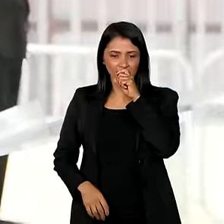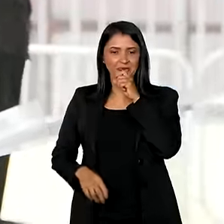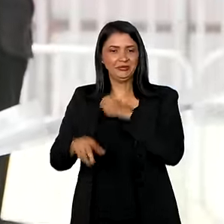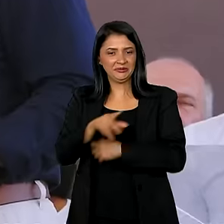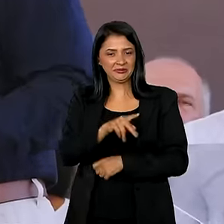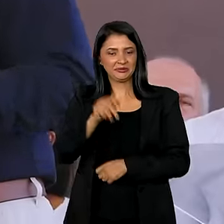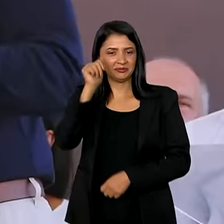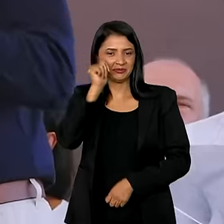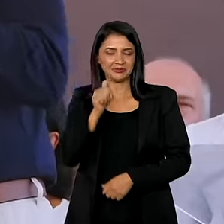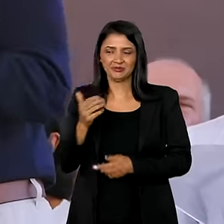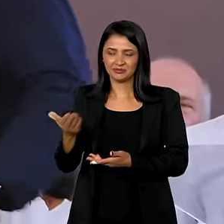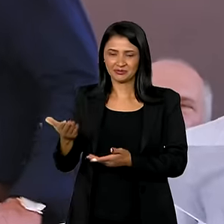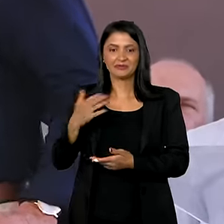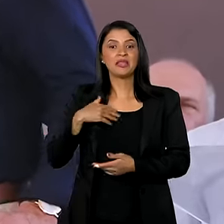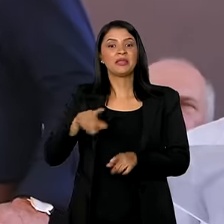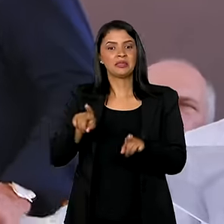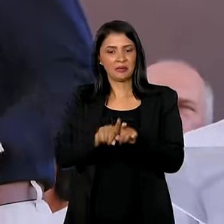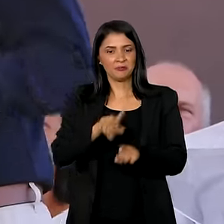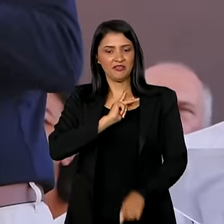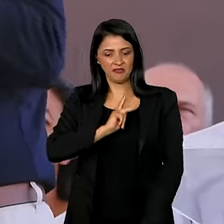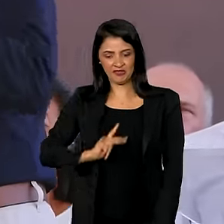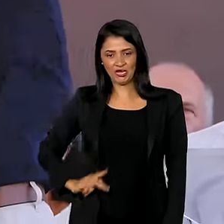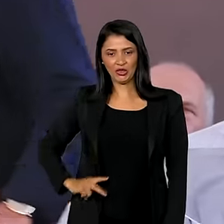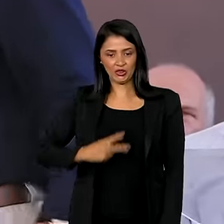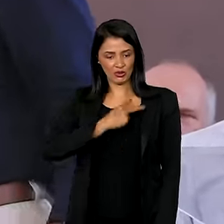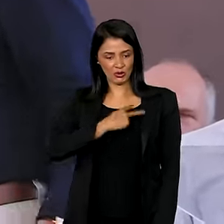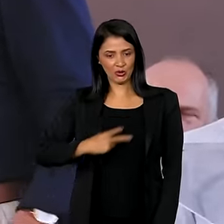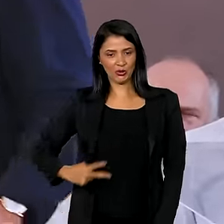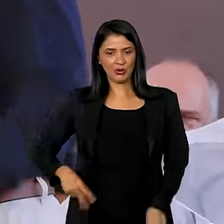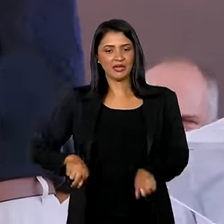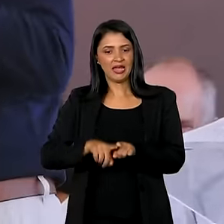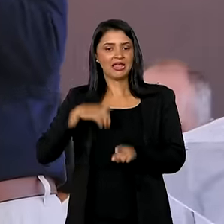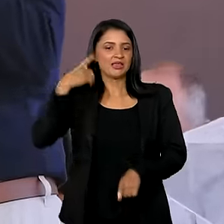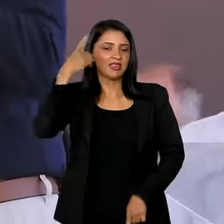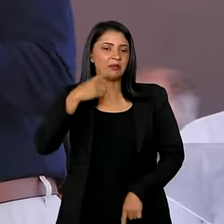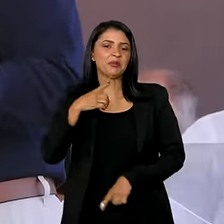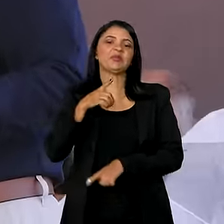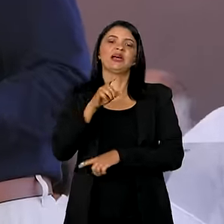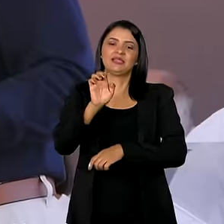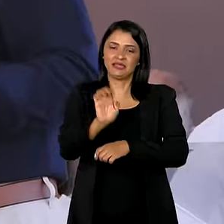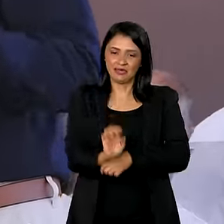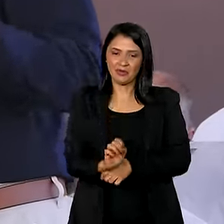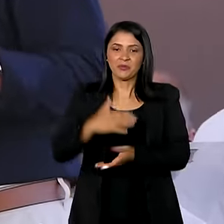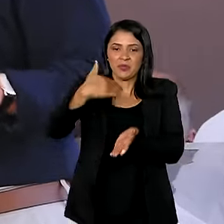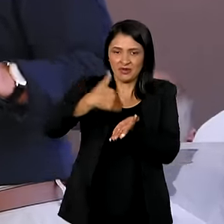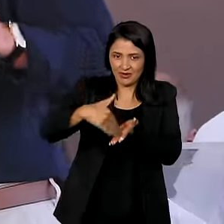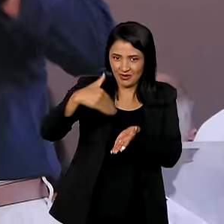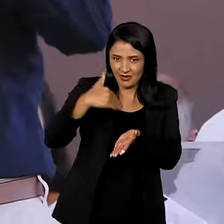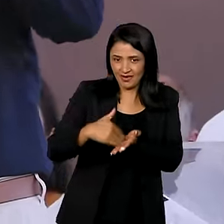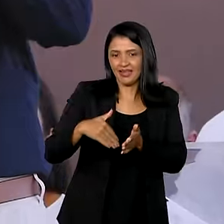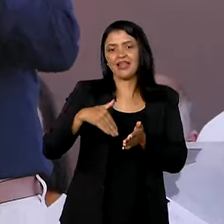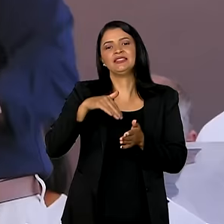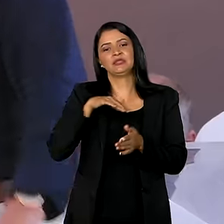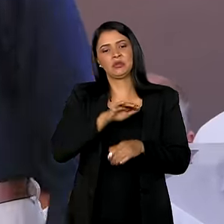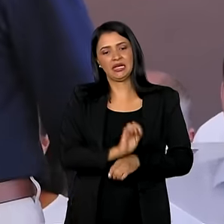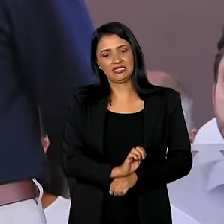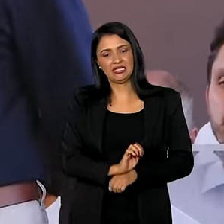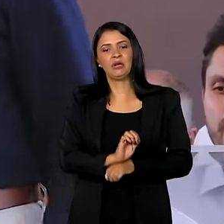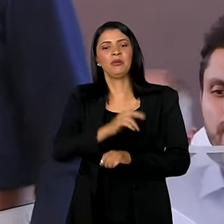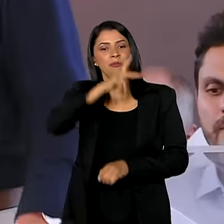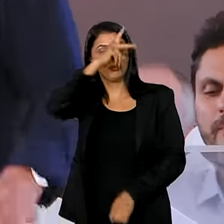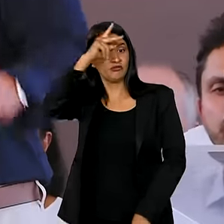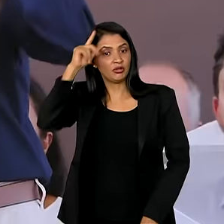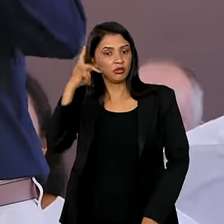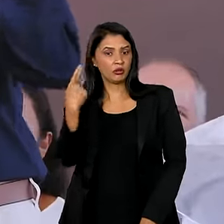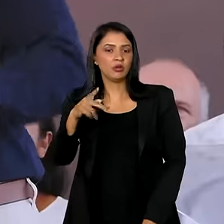professora, vereadora, deputada estadual, secretária da Educação da Prefeitura de Belo